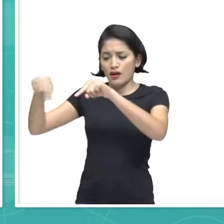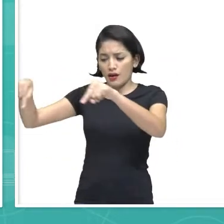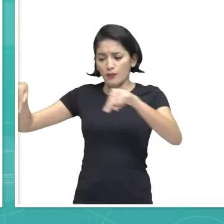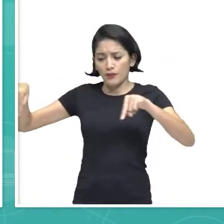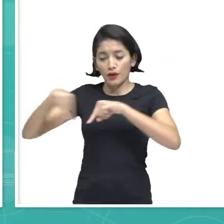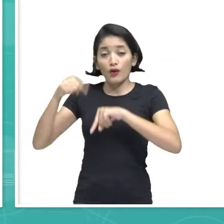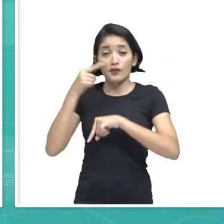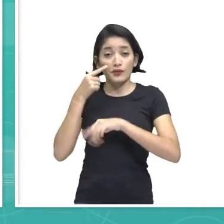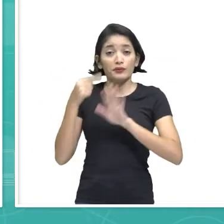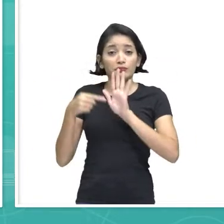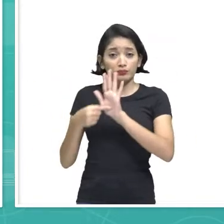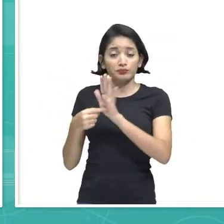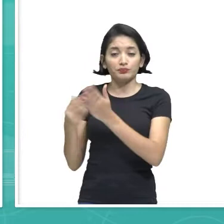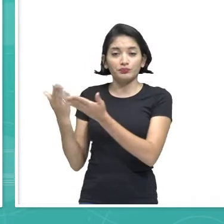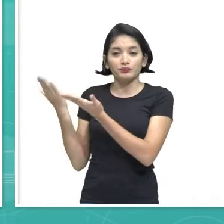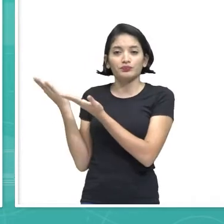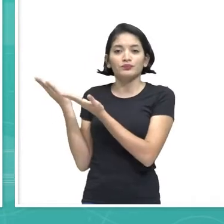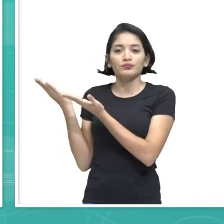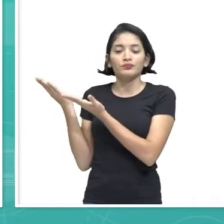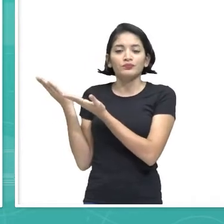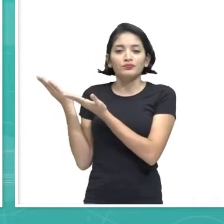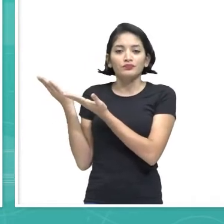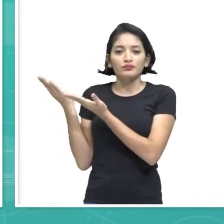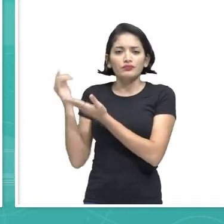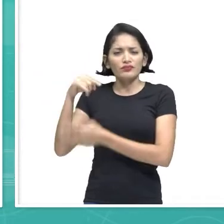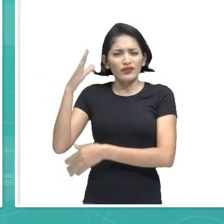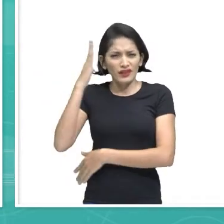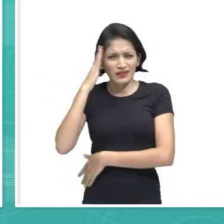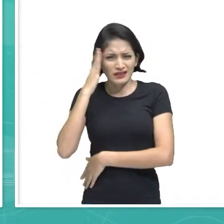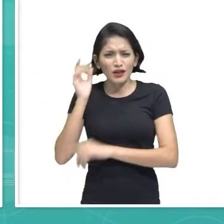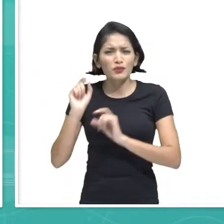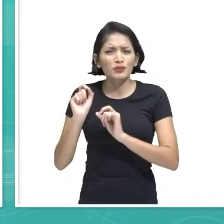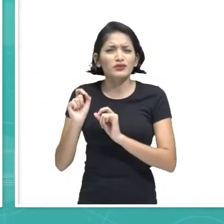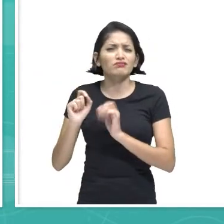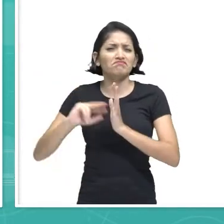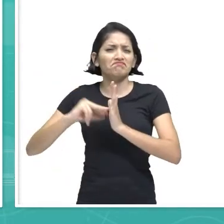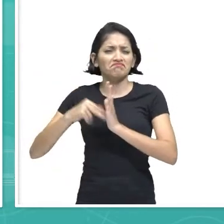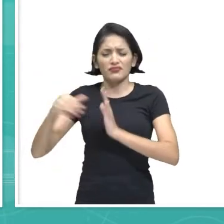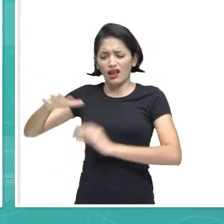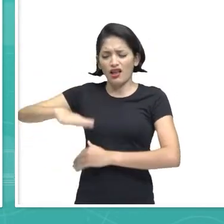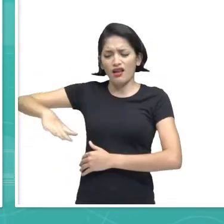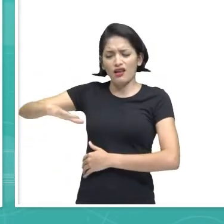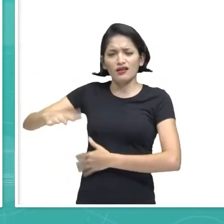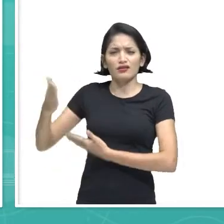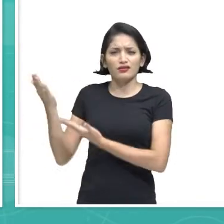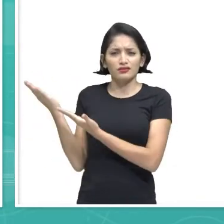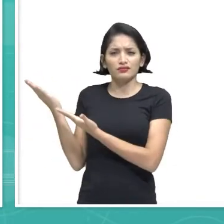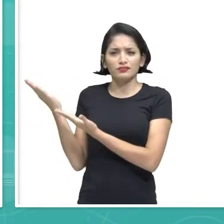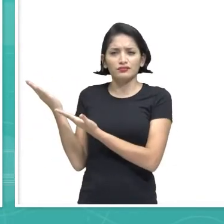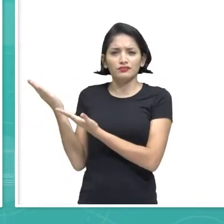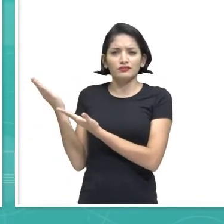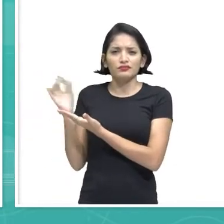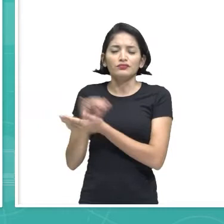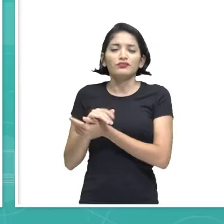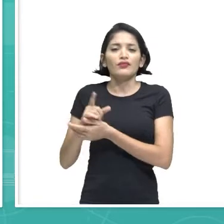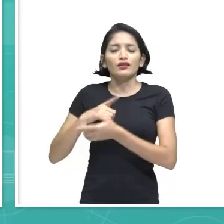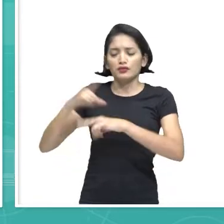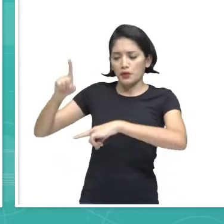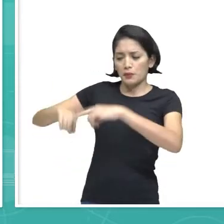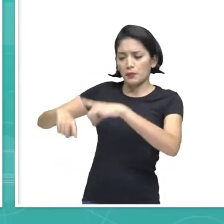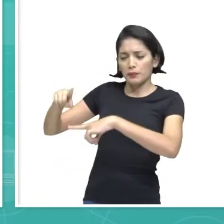vocês estão vendo aqui no nosso cenário. Vocês sabem que ambiente é esse? Observem aí, nós temos umas máquinas